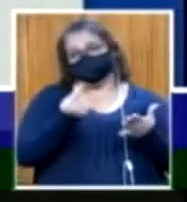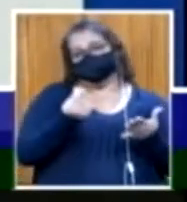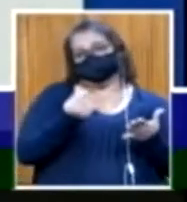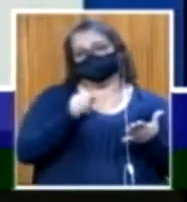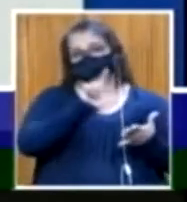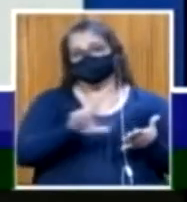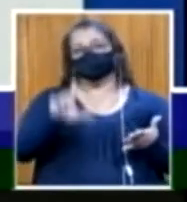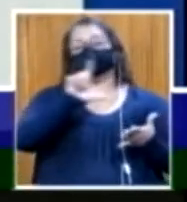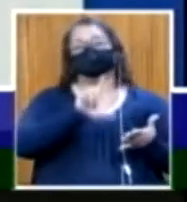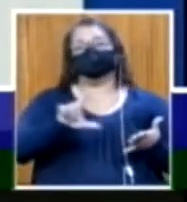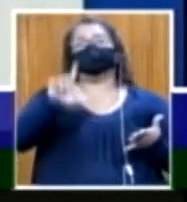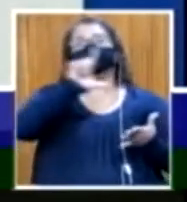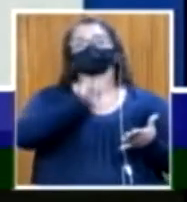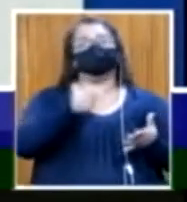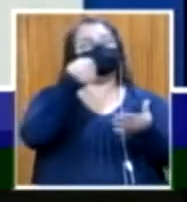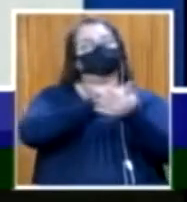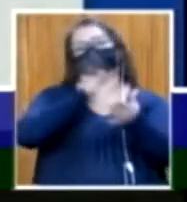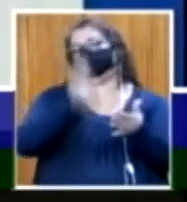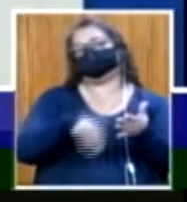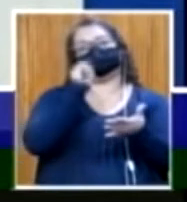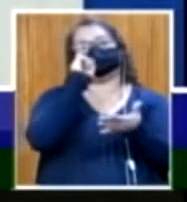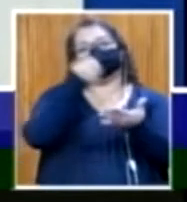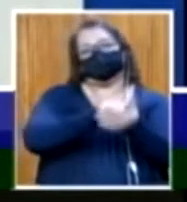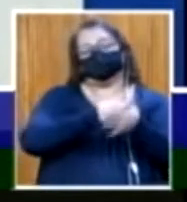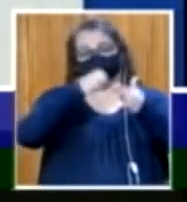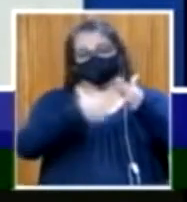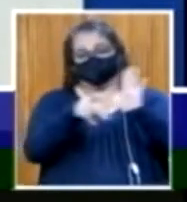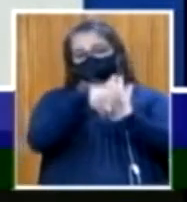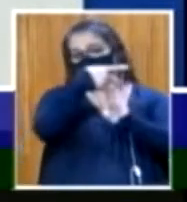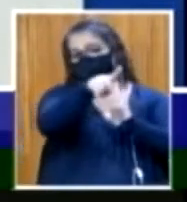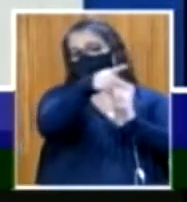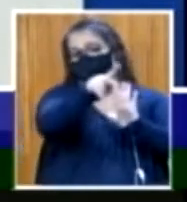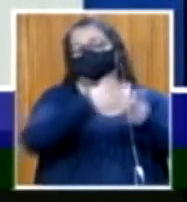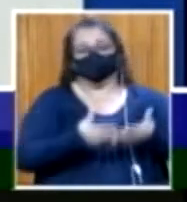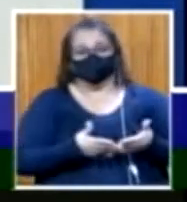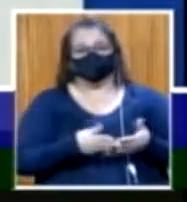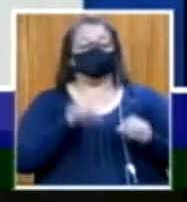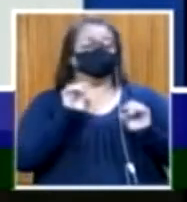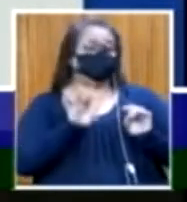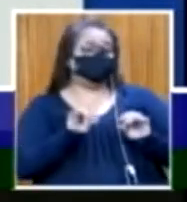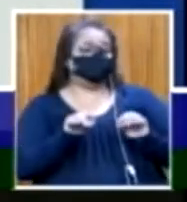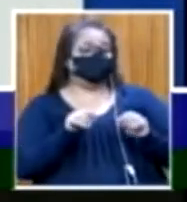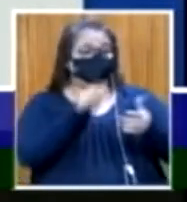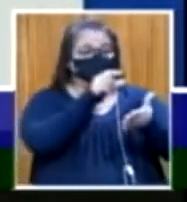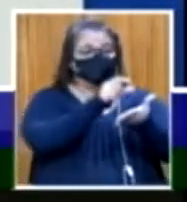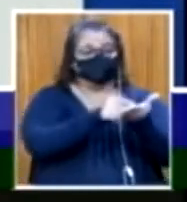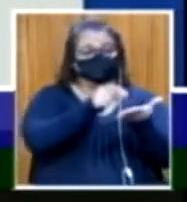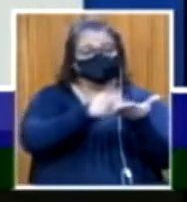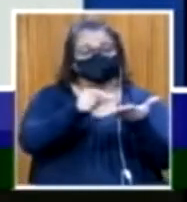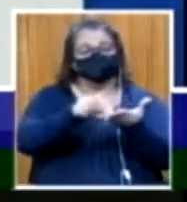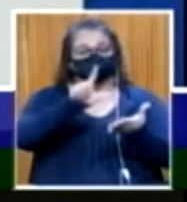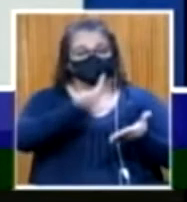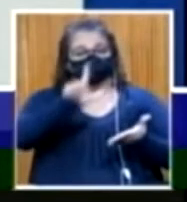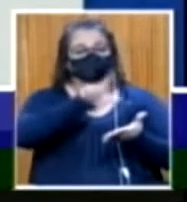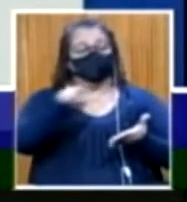dinheiro, o lucro, já pagou imposto na empresa dele. Ele está agora distribuindo o lucro para a pessoa física. Ele